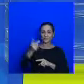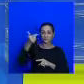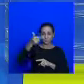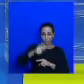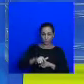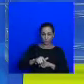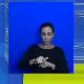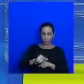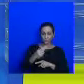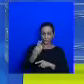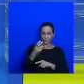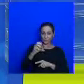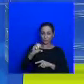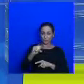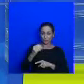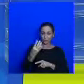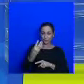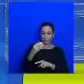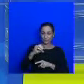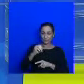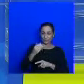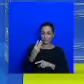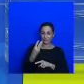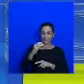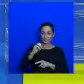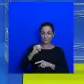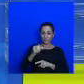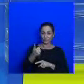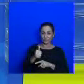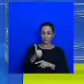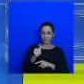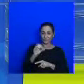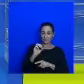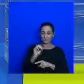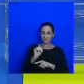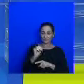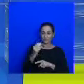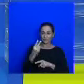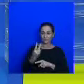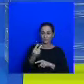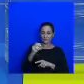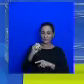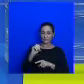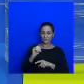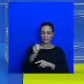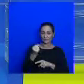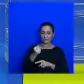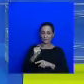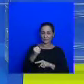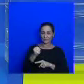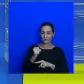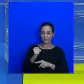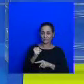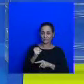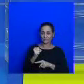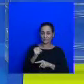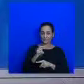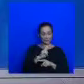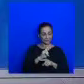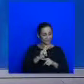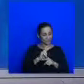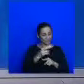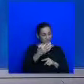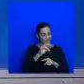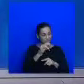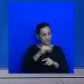vou repetir. 29, 40, 30, 11, 02 e 08.